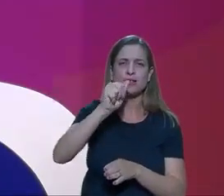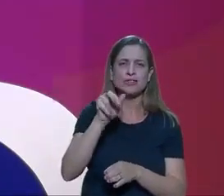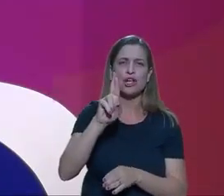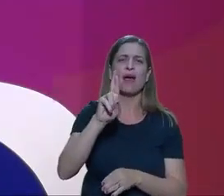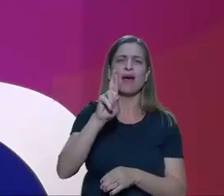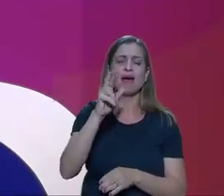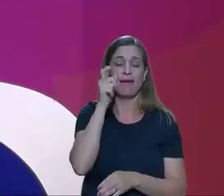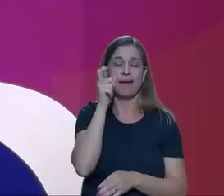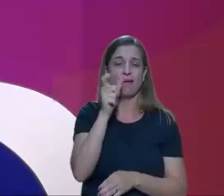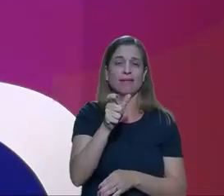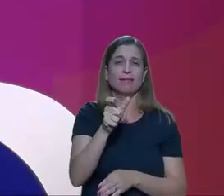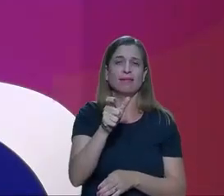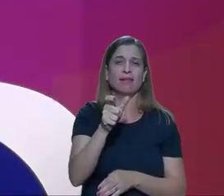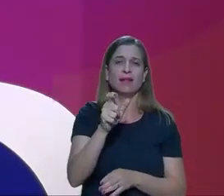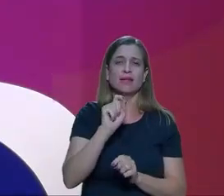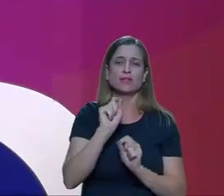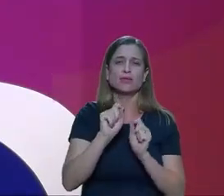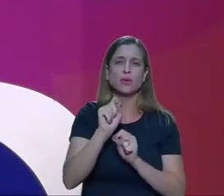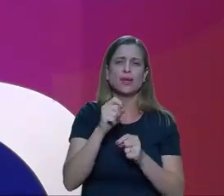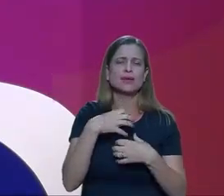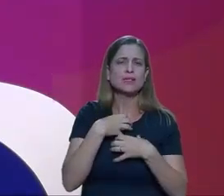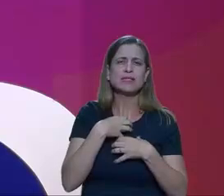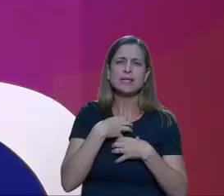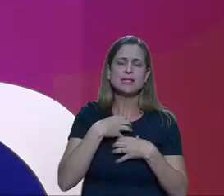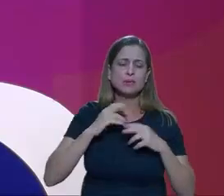interessa mais ao bem-estar